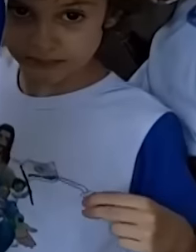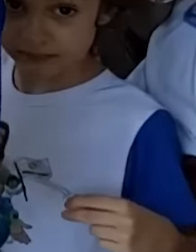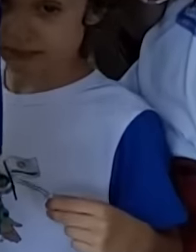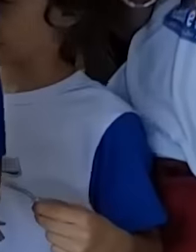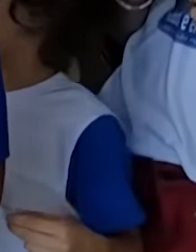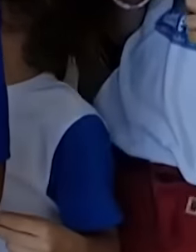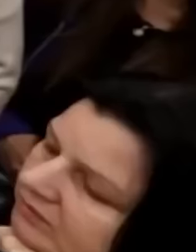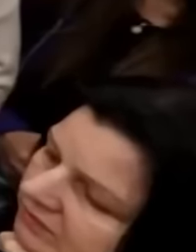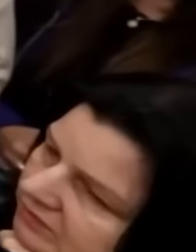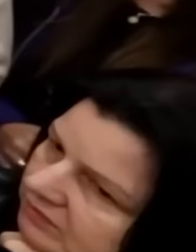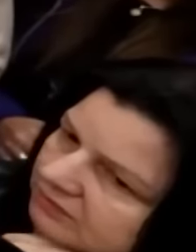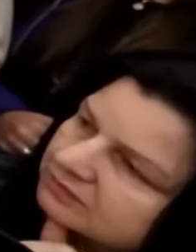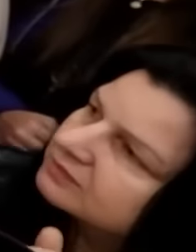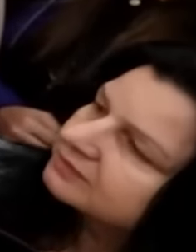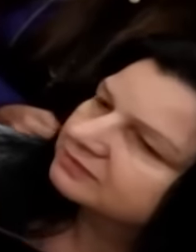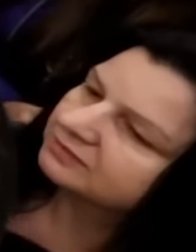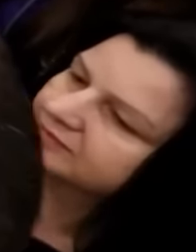frutos?